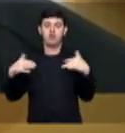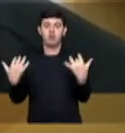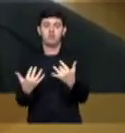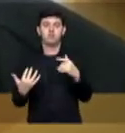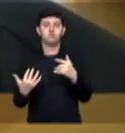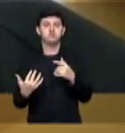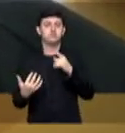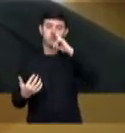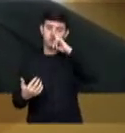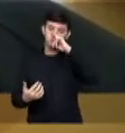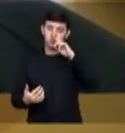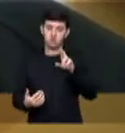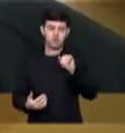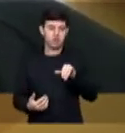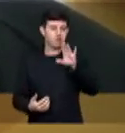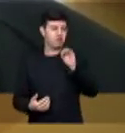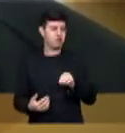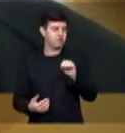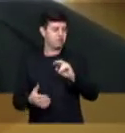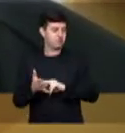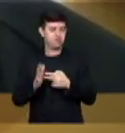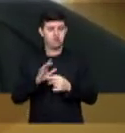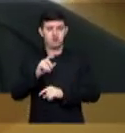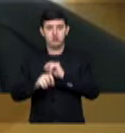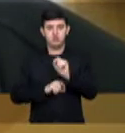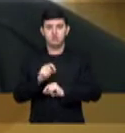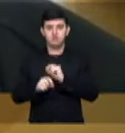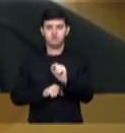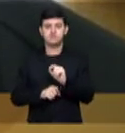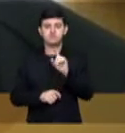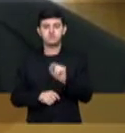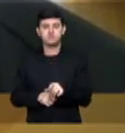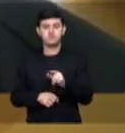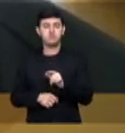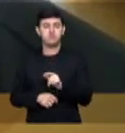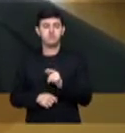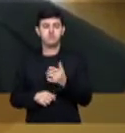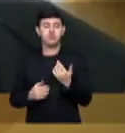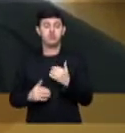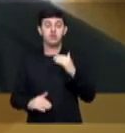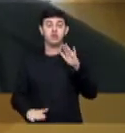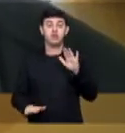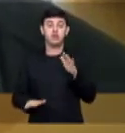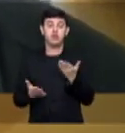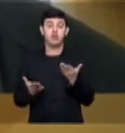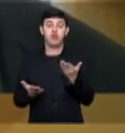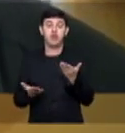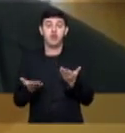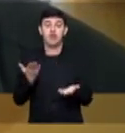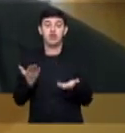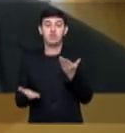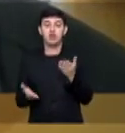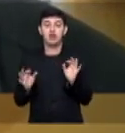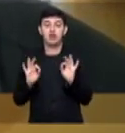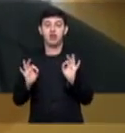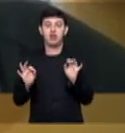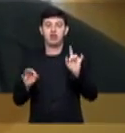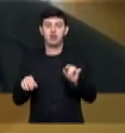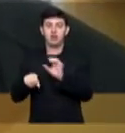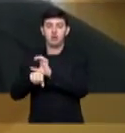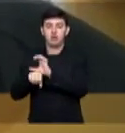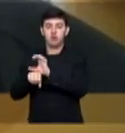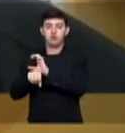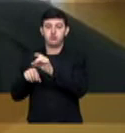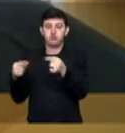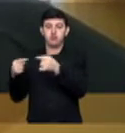que nós temos, num caso como esse, de não equilibrarmos as tensões entre constitucionalidade